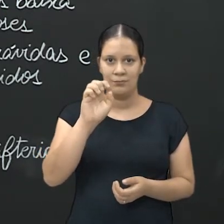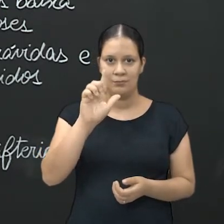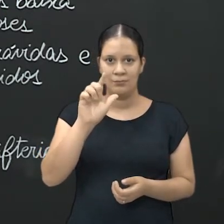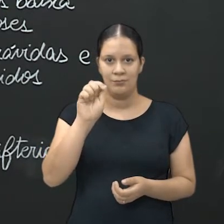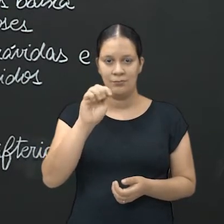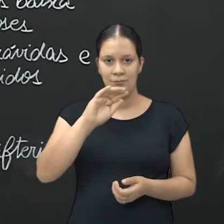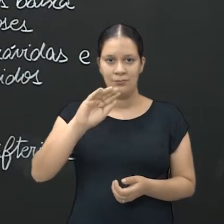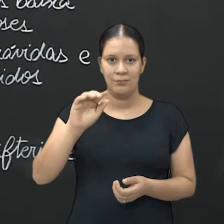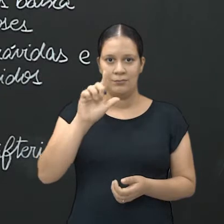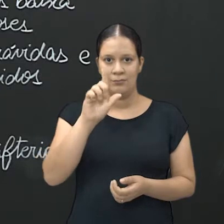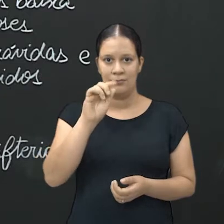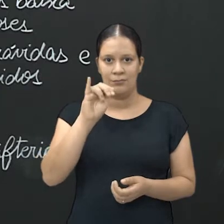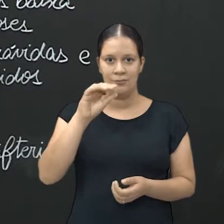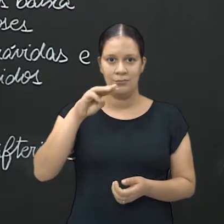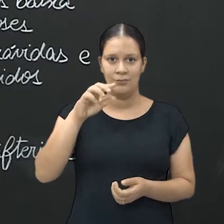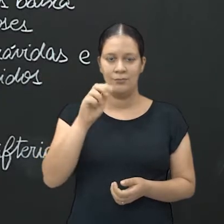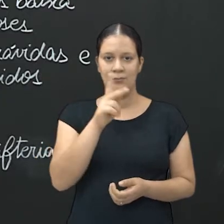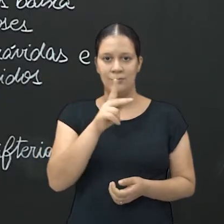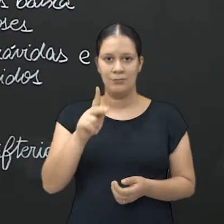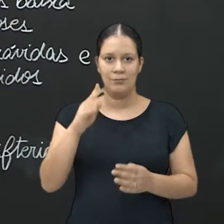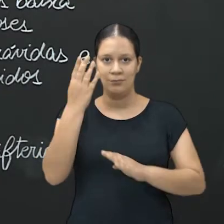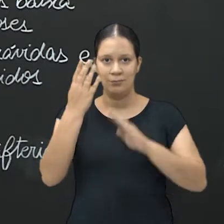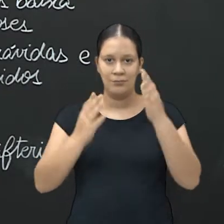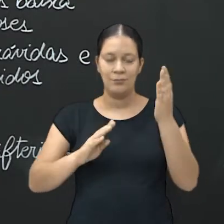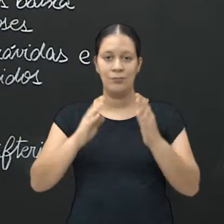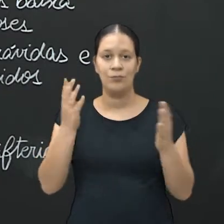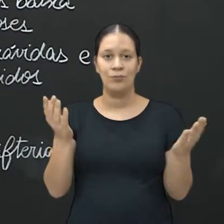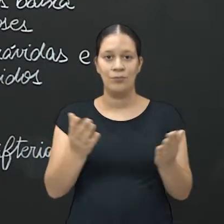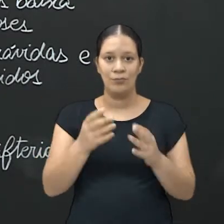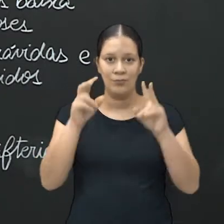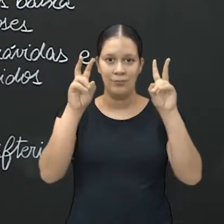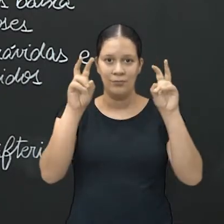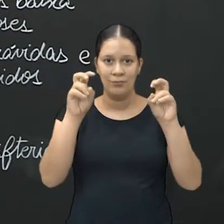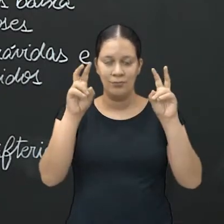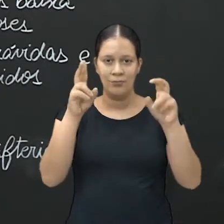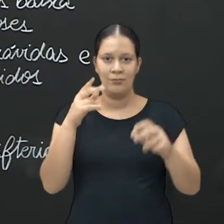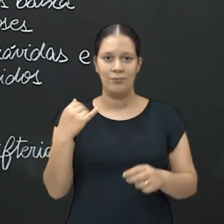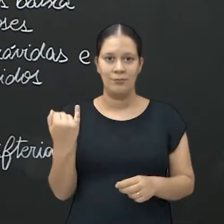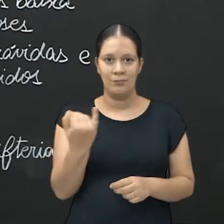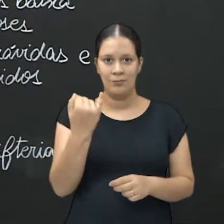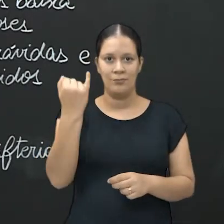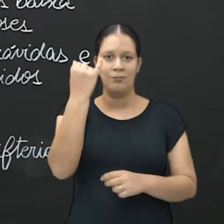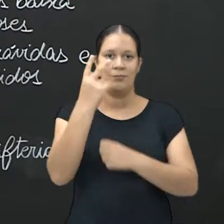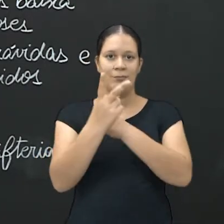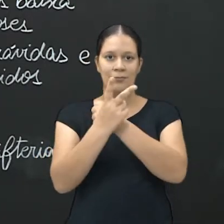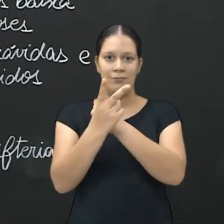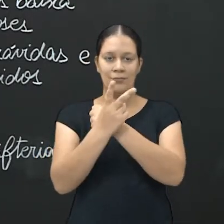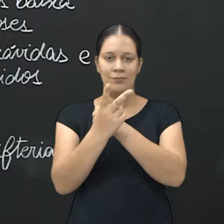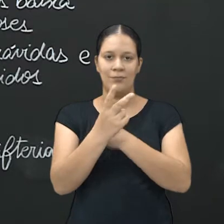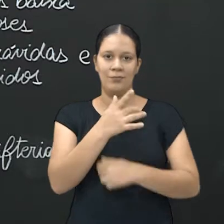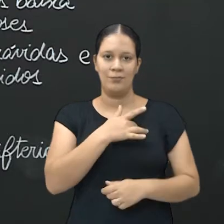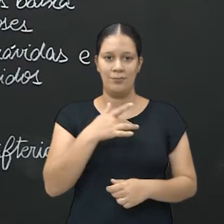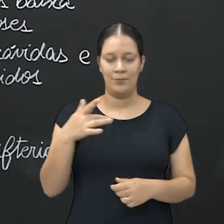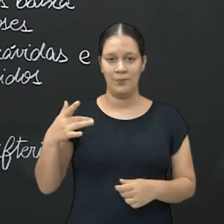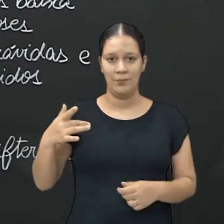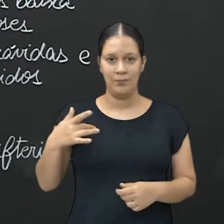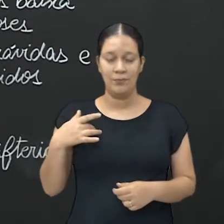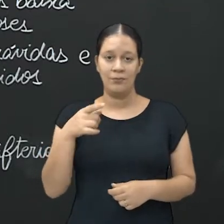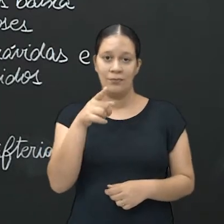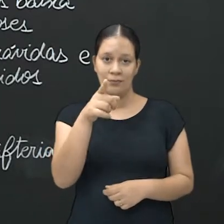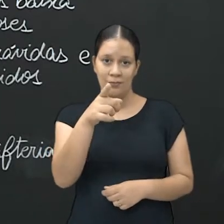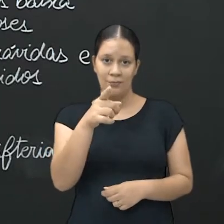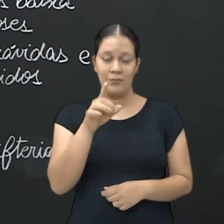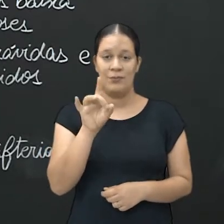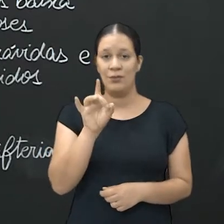a gente vai tratar hoje de um tema de muita relevância para a prevenção de problemas de saúde. Possivelmente